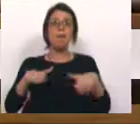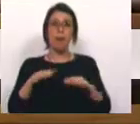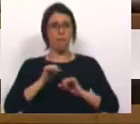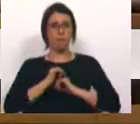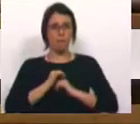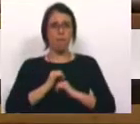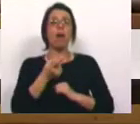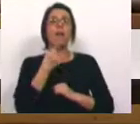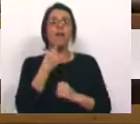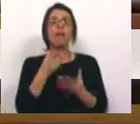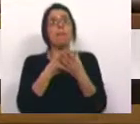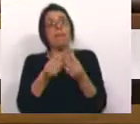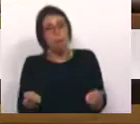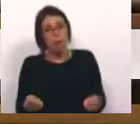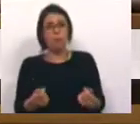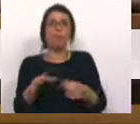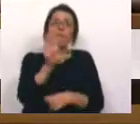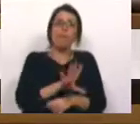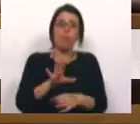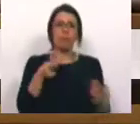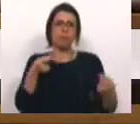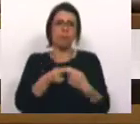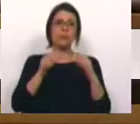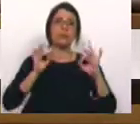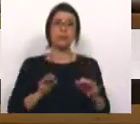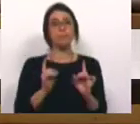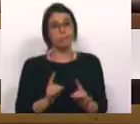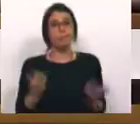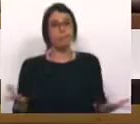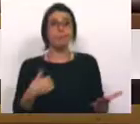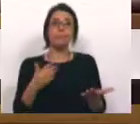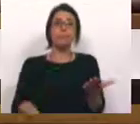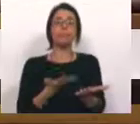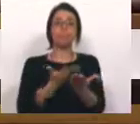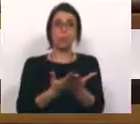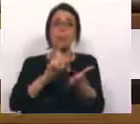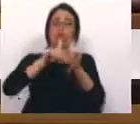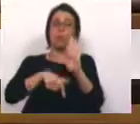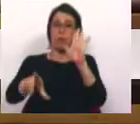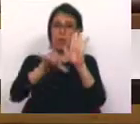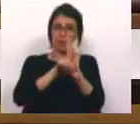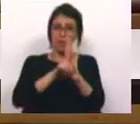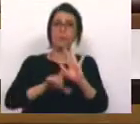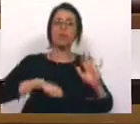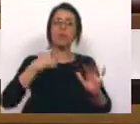praias, o que implica meios e mecanismos adequados. É isso que propõe o projeto